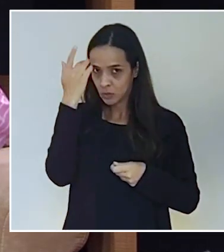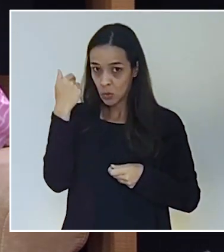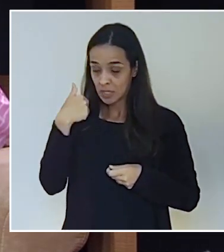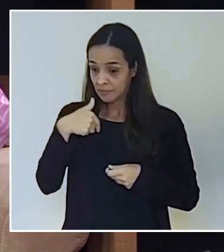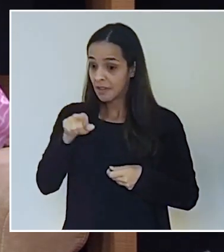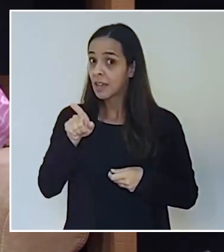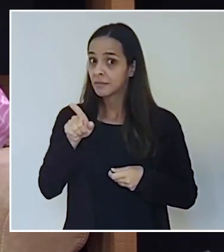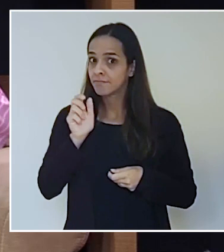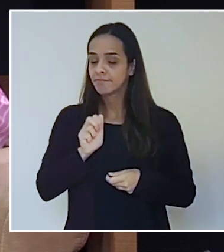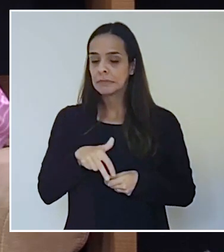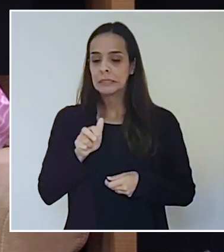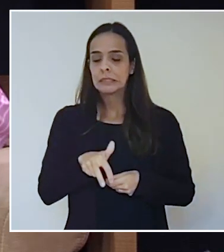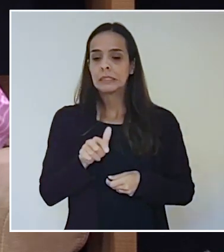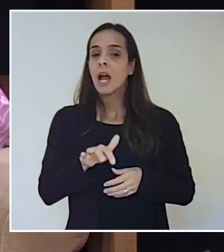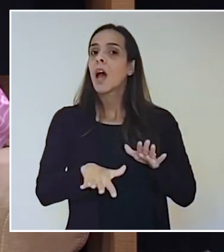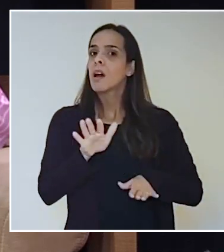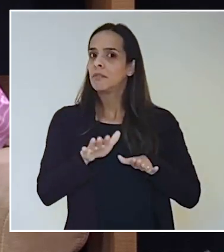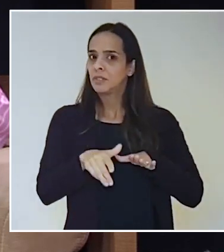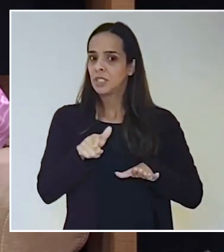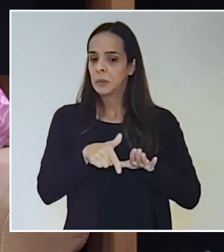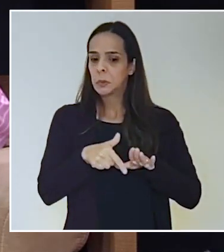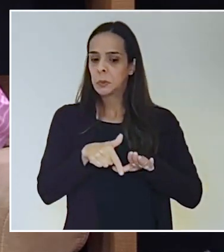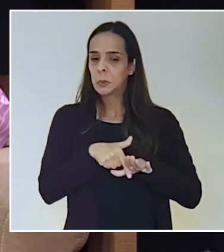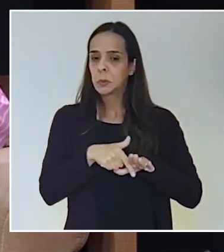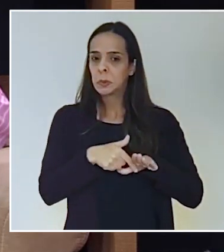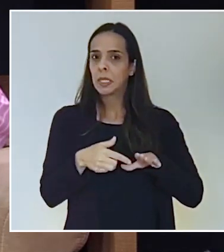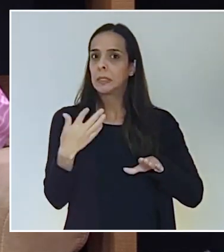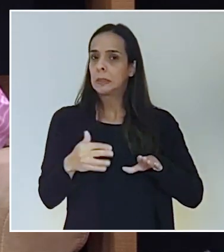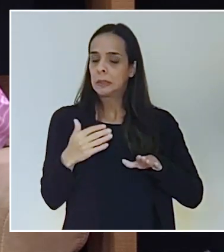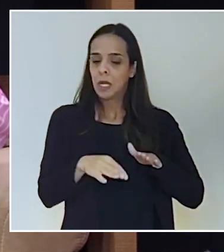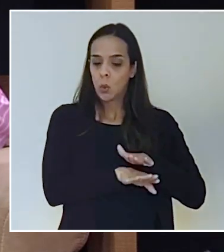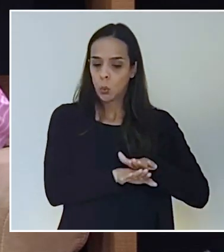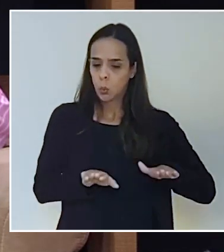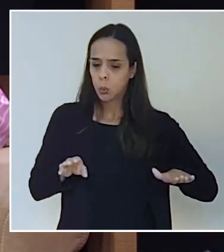mas você vai regar este solo duro com as suas lágrimas.